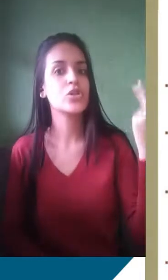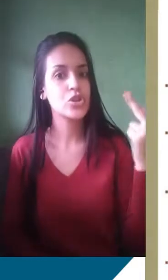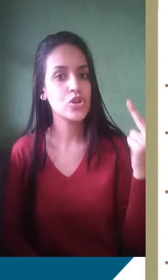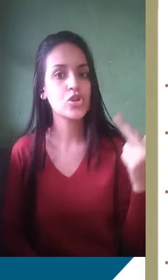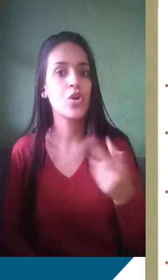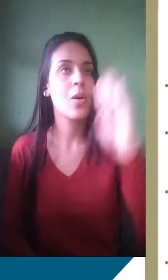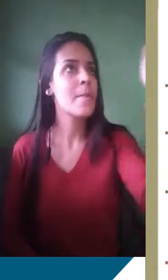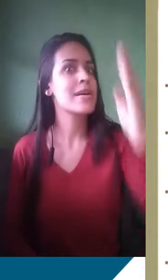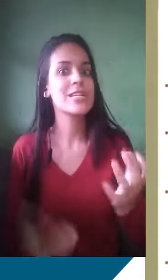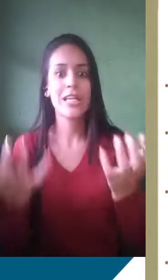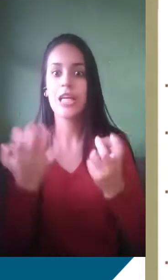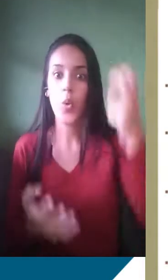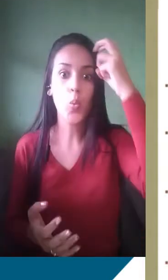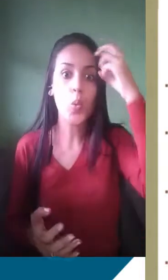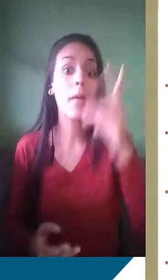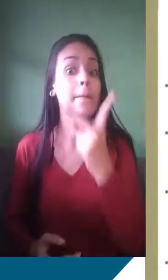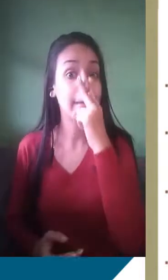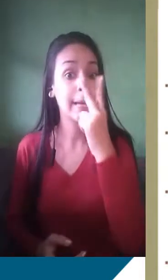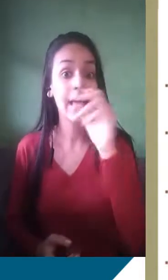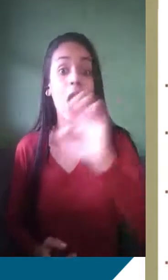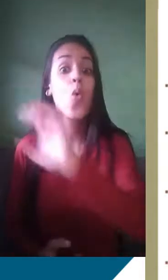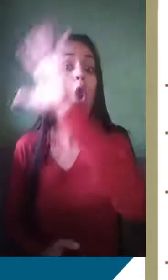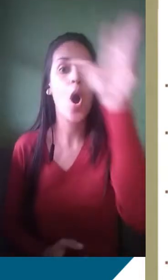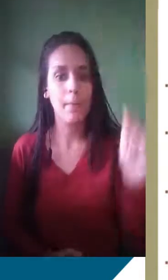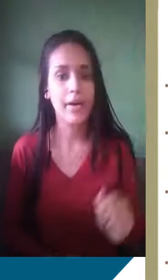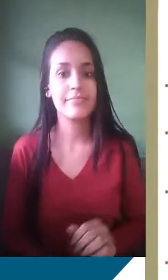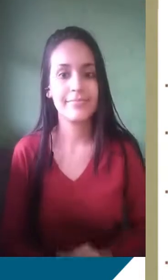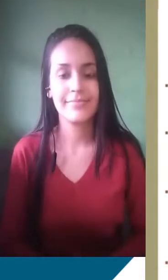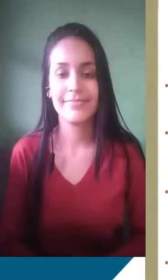imagem semelhante aos padrões culturais e sociais europeus.